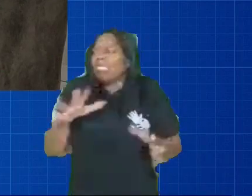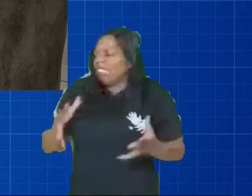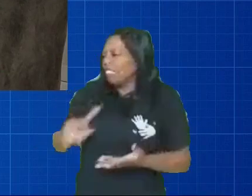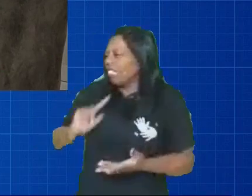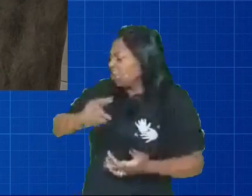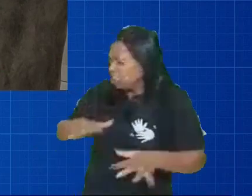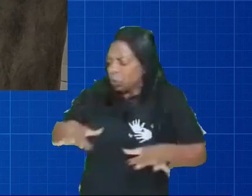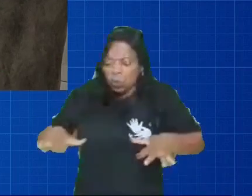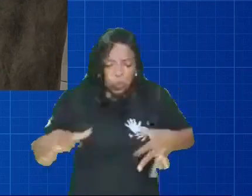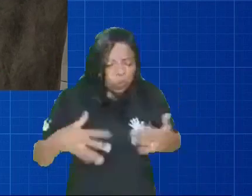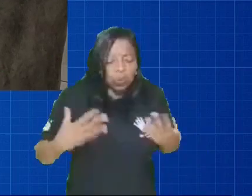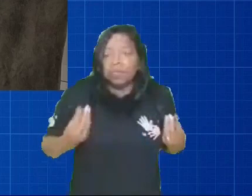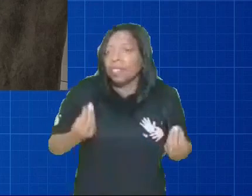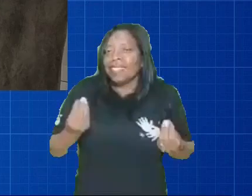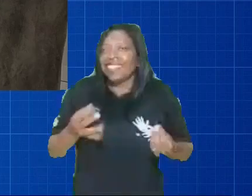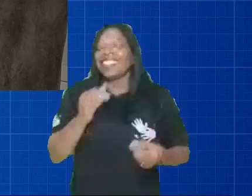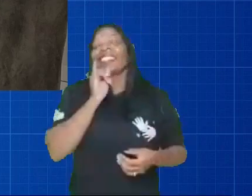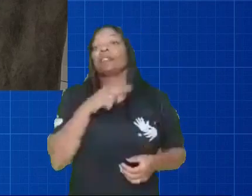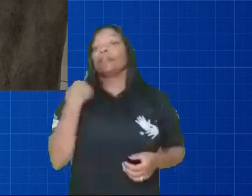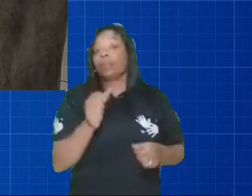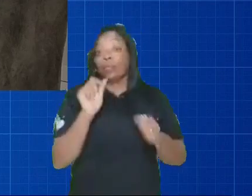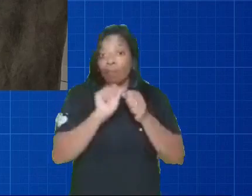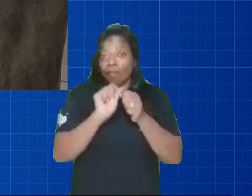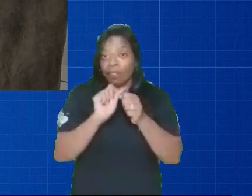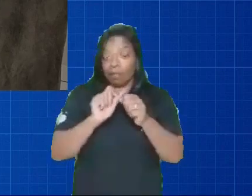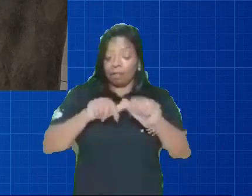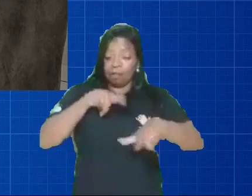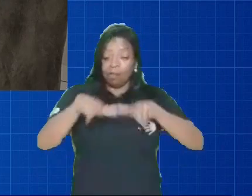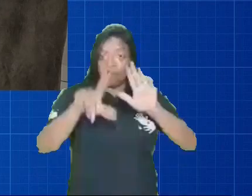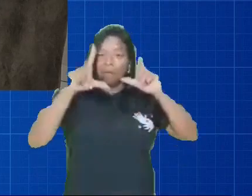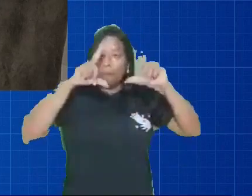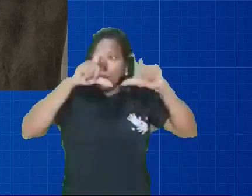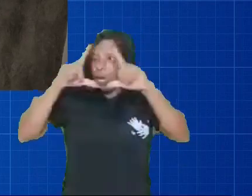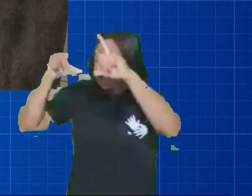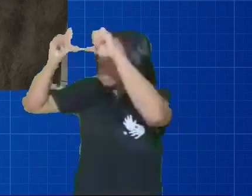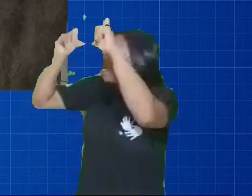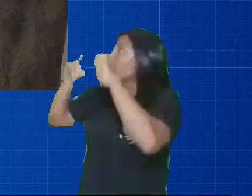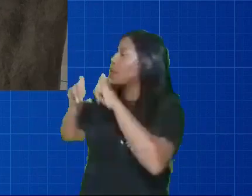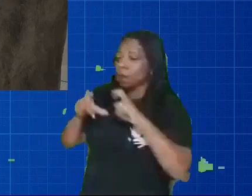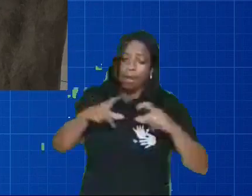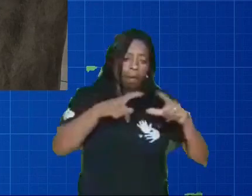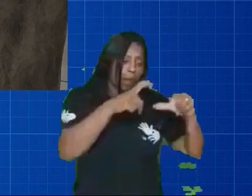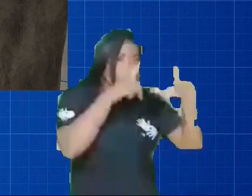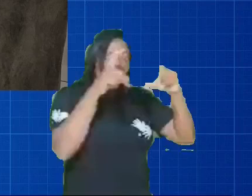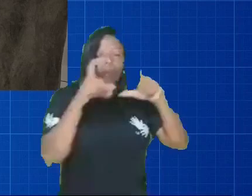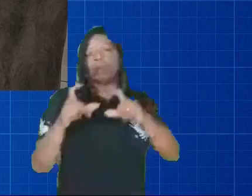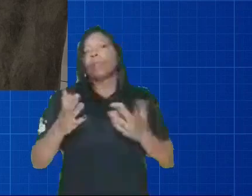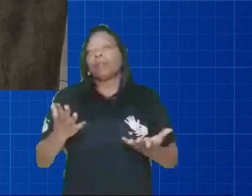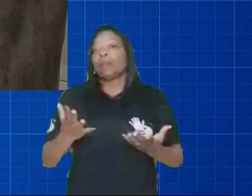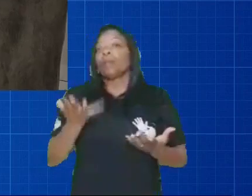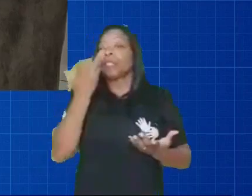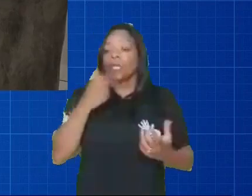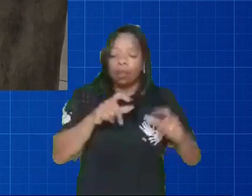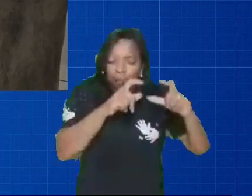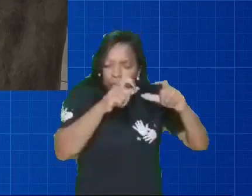com fotografias para as crianças olharem, as crianças e professores olharem os detalhes da natureza e entender o que está acontecendo na visão